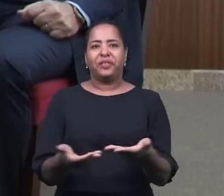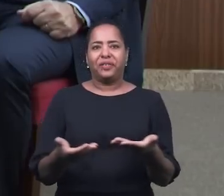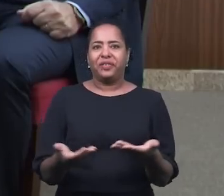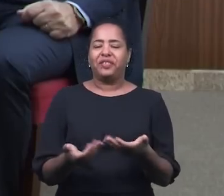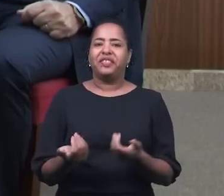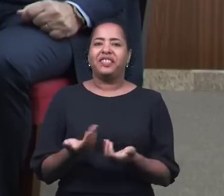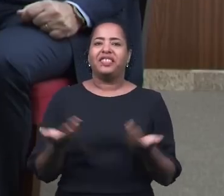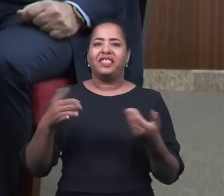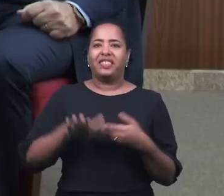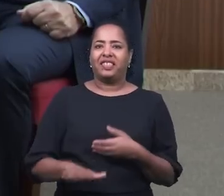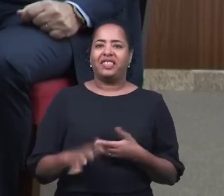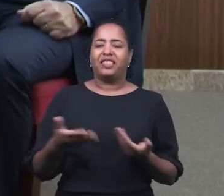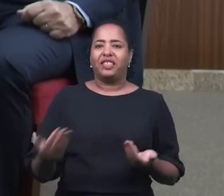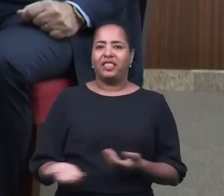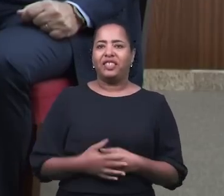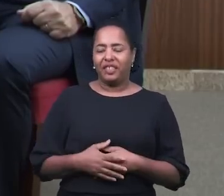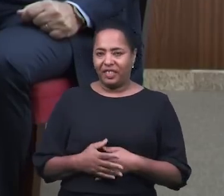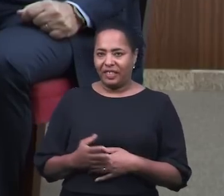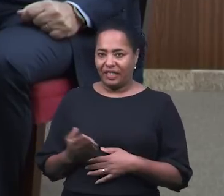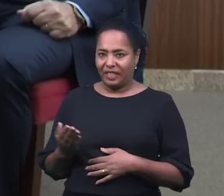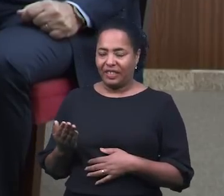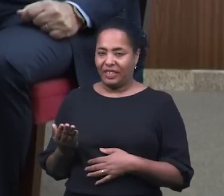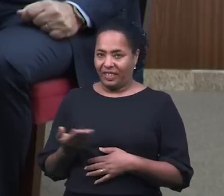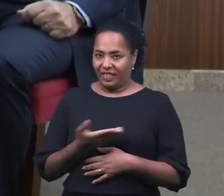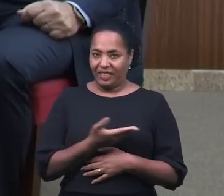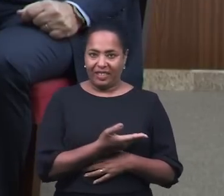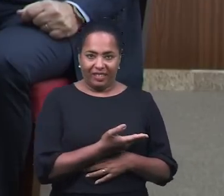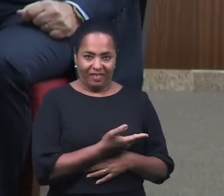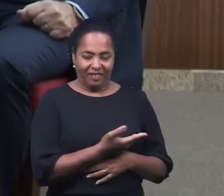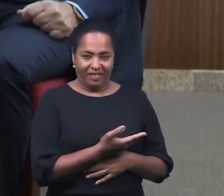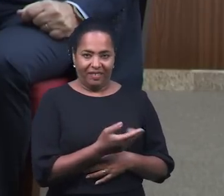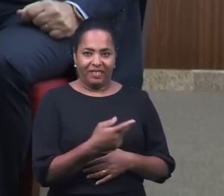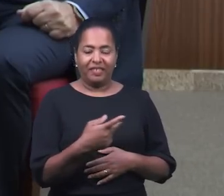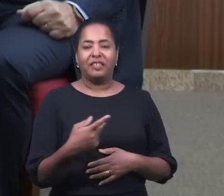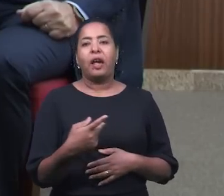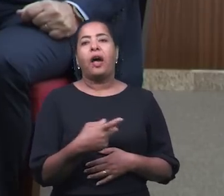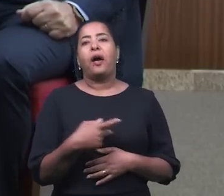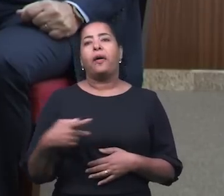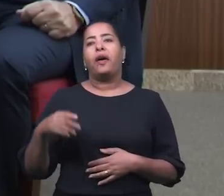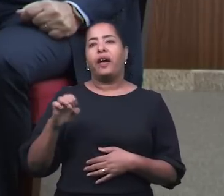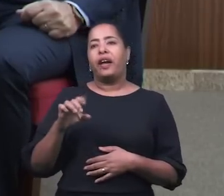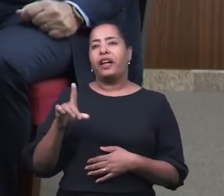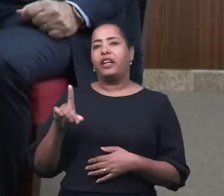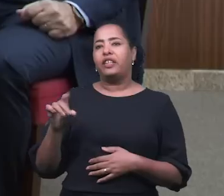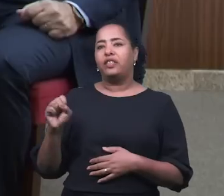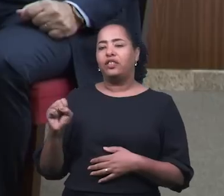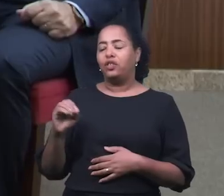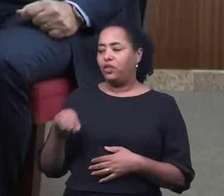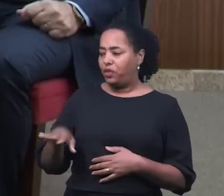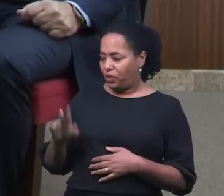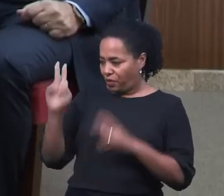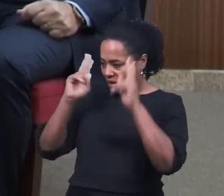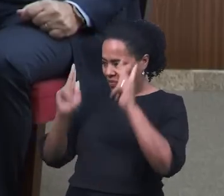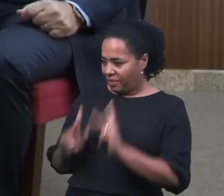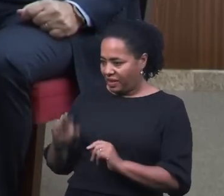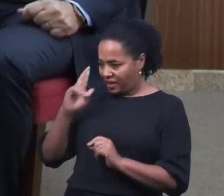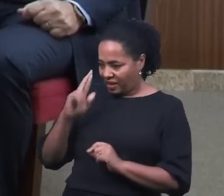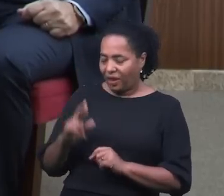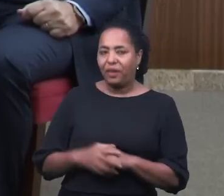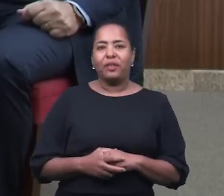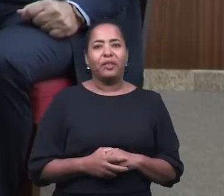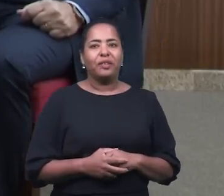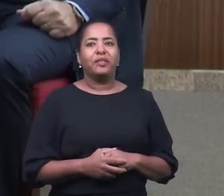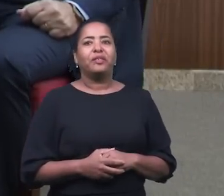aqui nessa tarde nosso companheiro pastor Edson Pinheiro, companheiro nosso de longa data. A paz do Senhor, meu companheiro. Meu